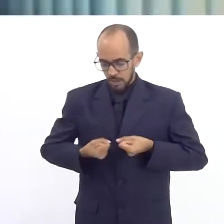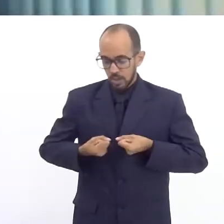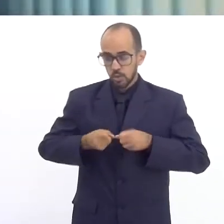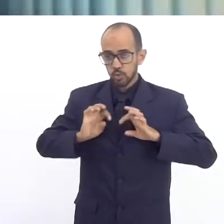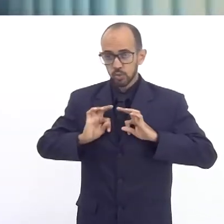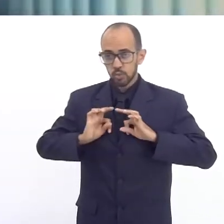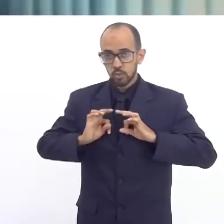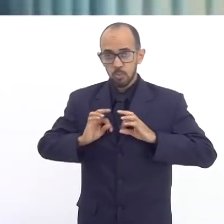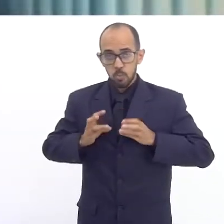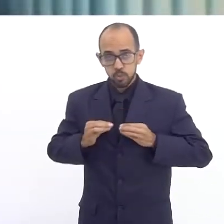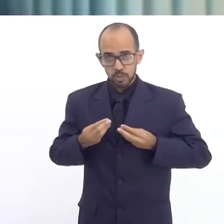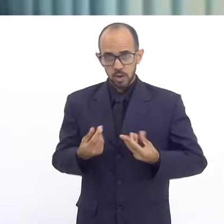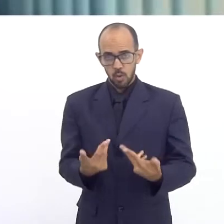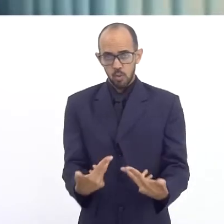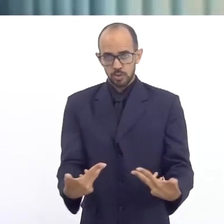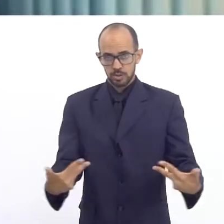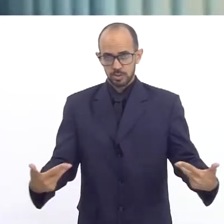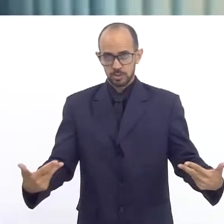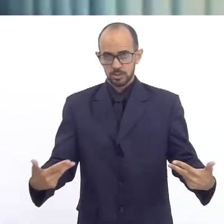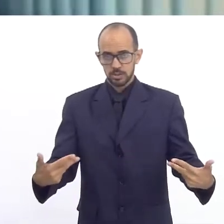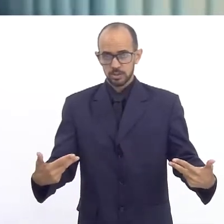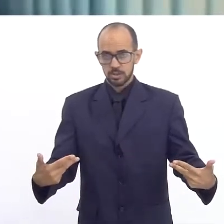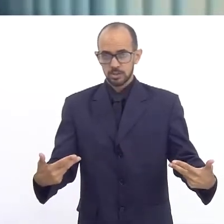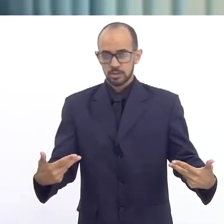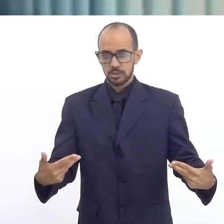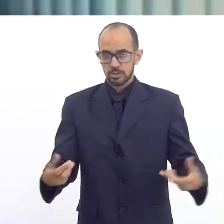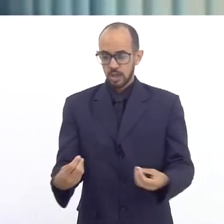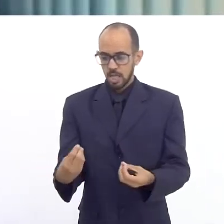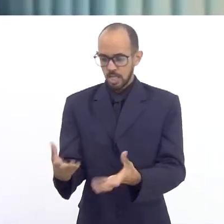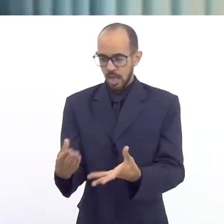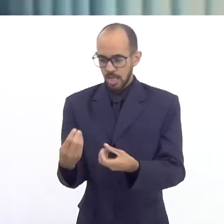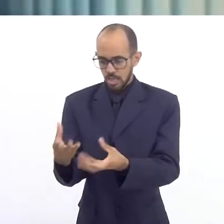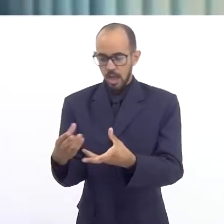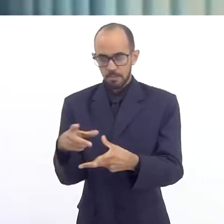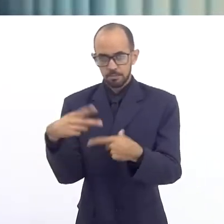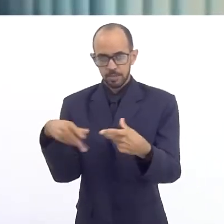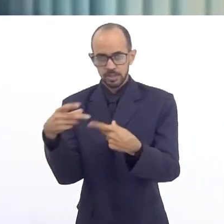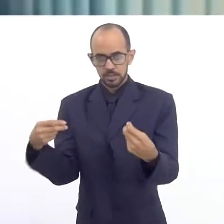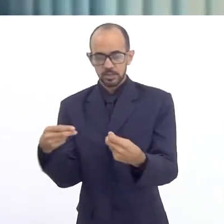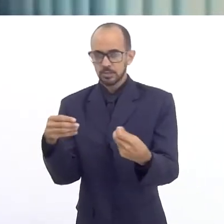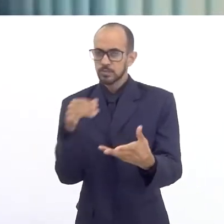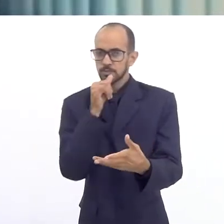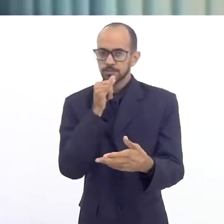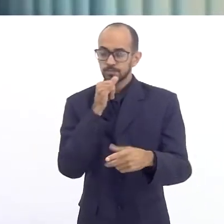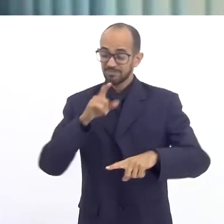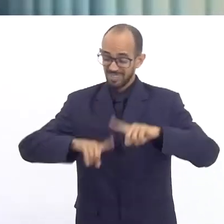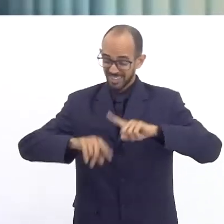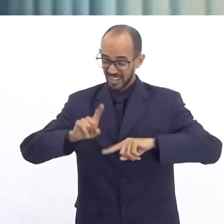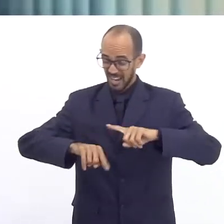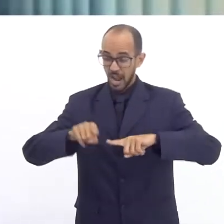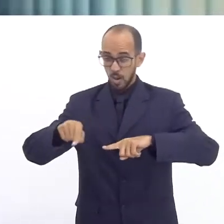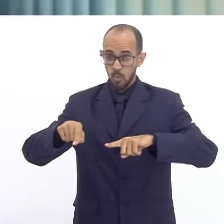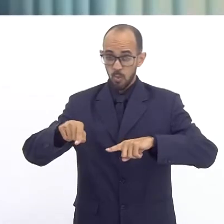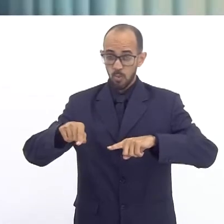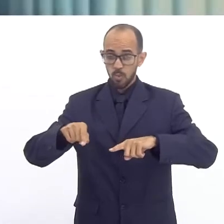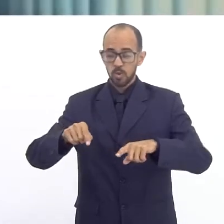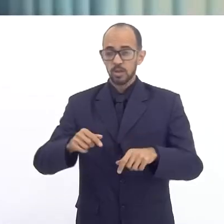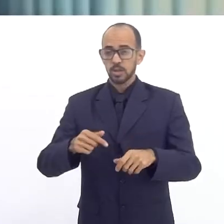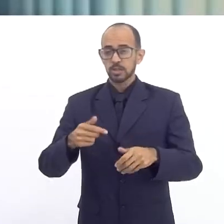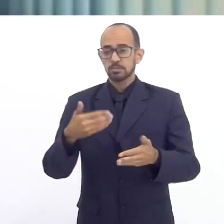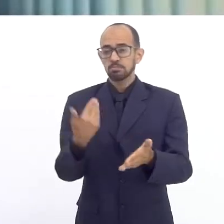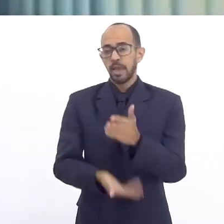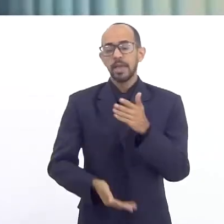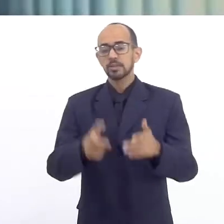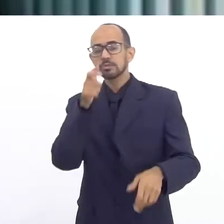receberam tantas benesses, principalmente benesses que eu digo